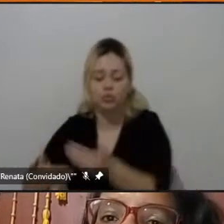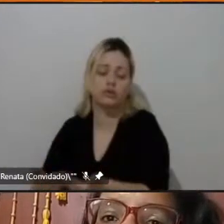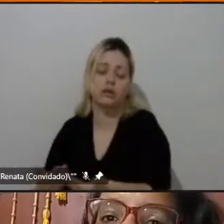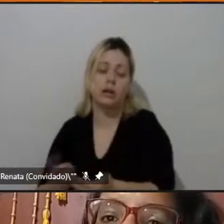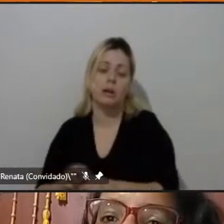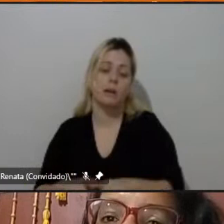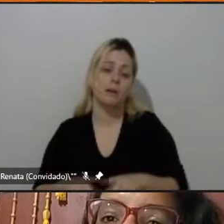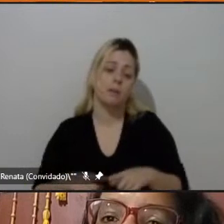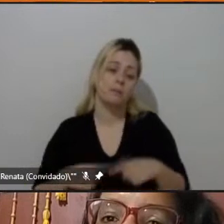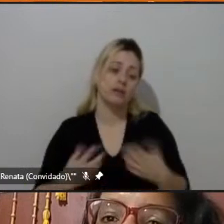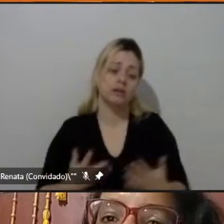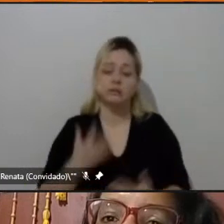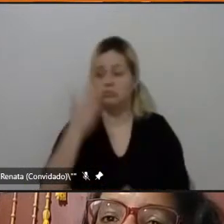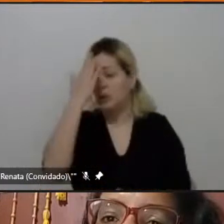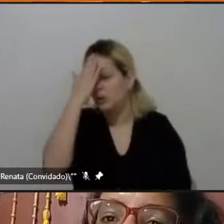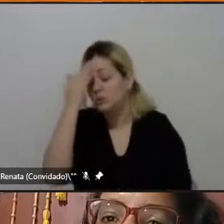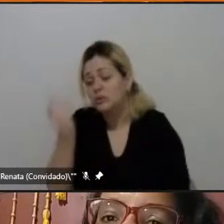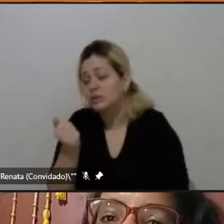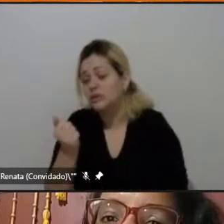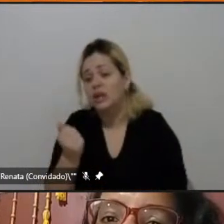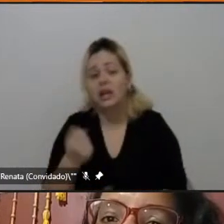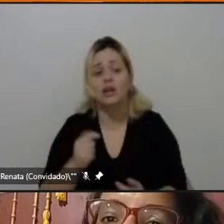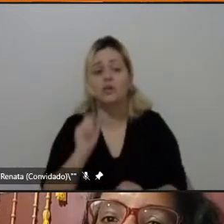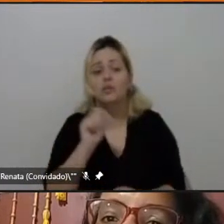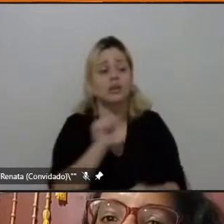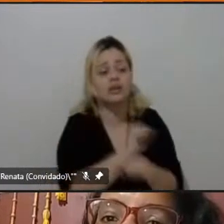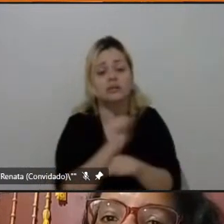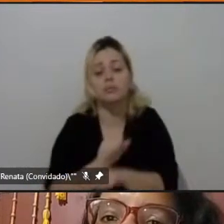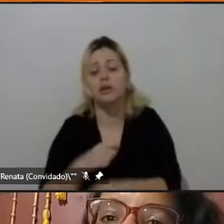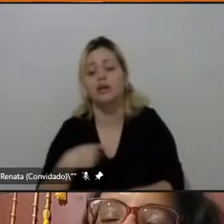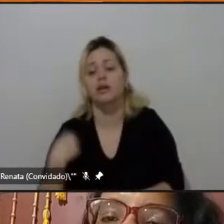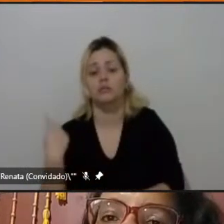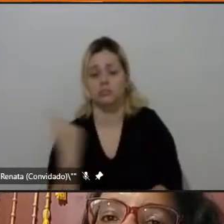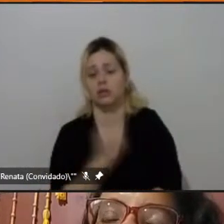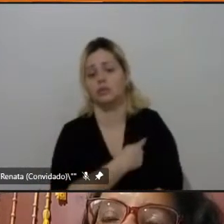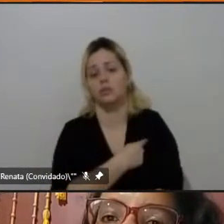comunicação. Eu não sei muito o que nos espera, né?